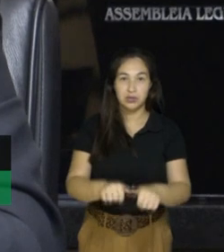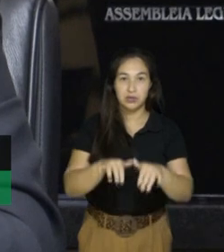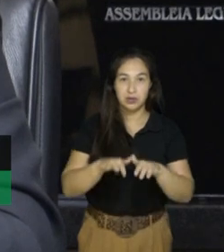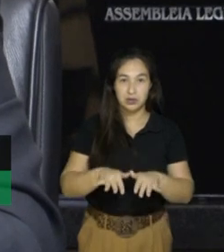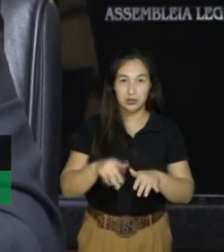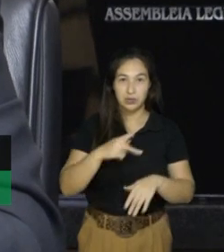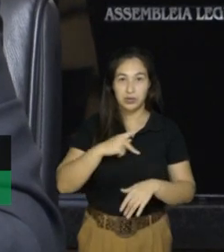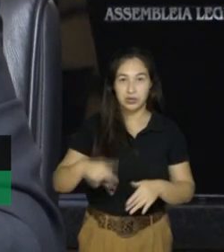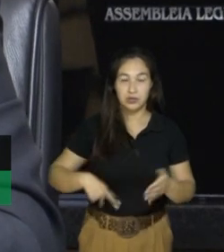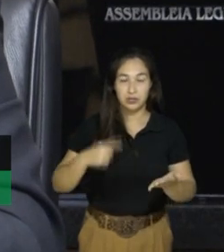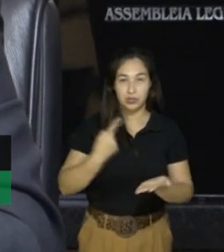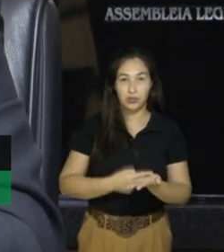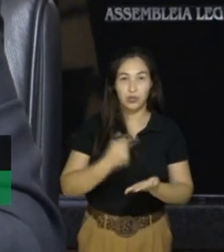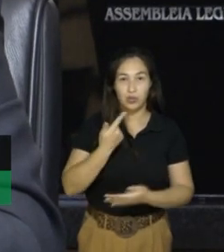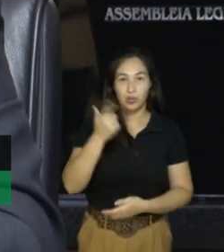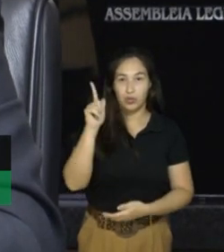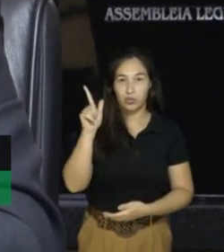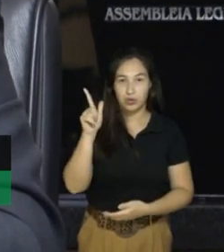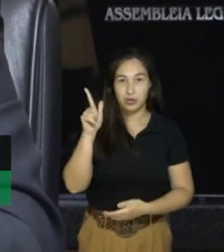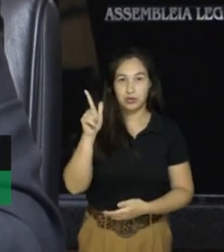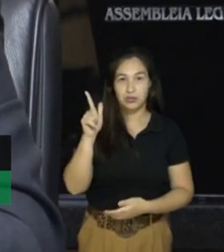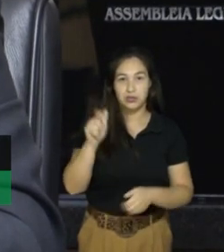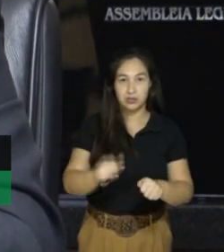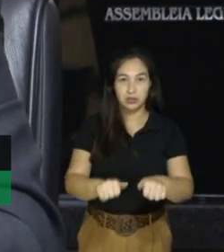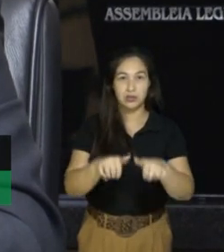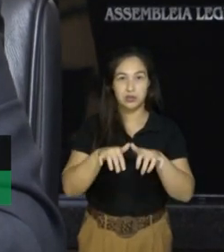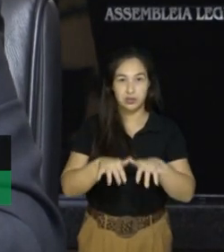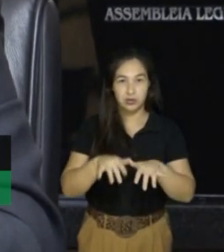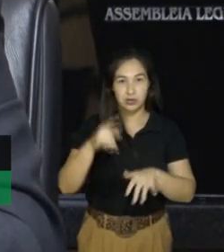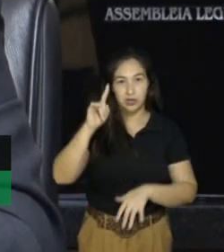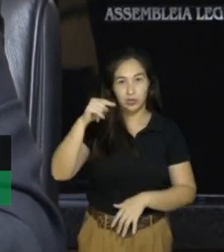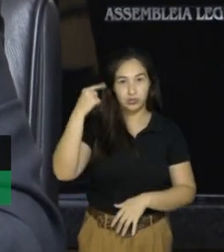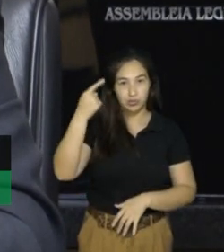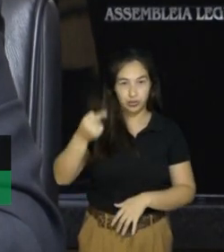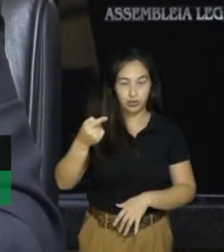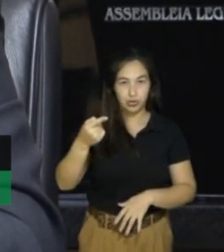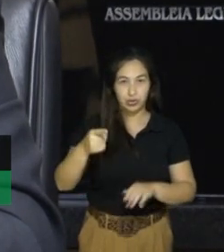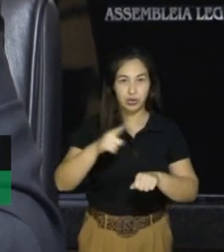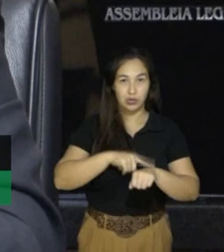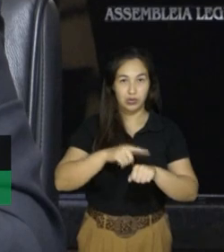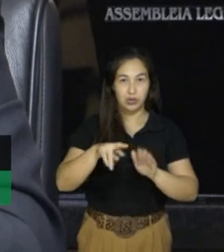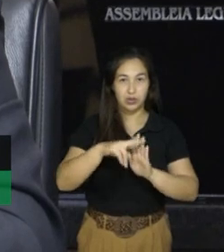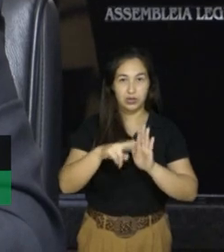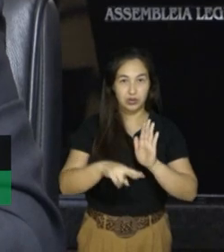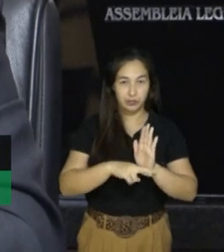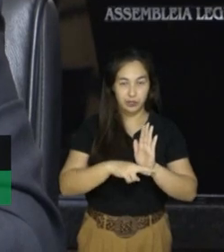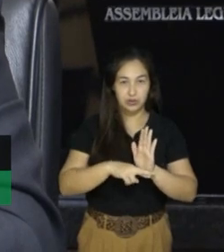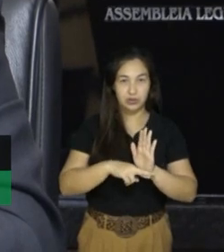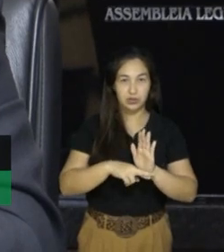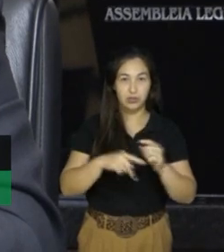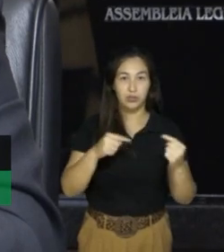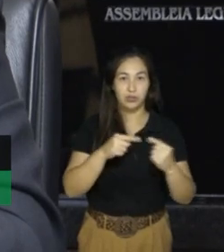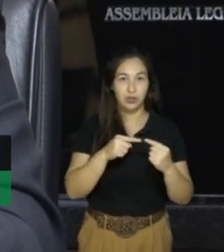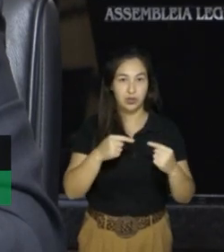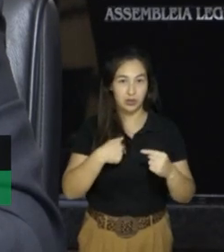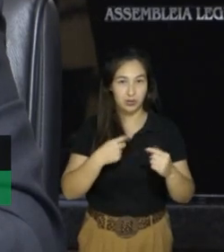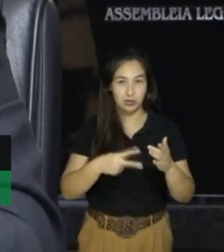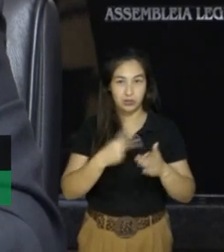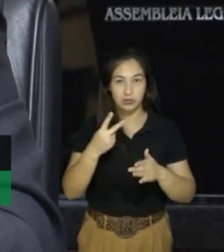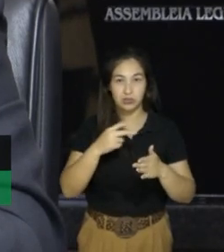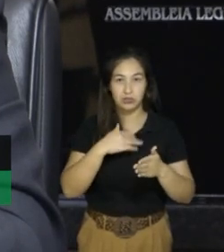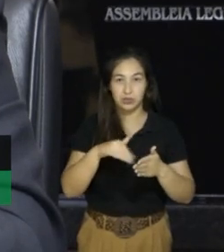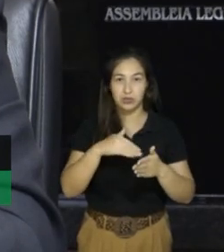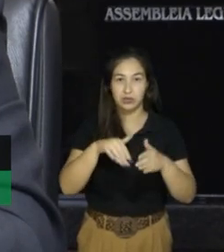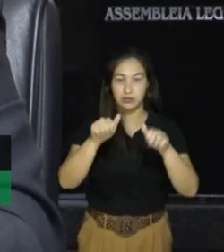a sessão o senhor presidente convocou outra ordinária para o dia seguinte no horário regimental para constar eu segundo